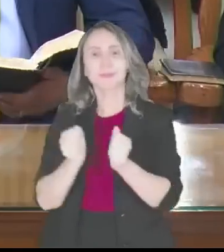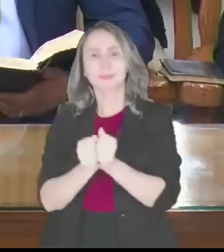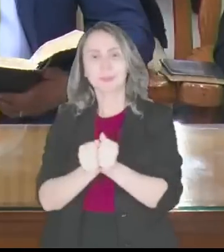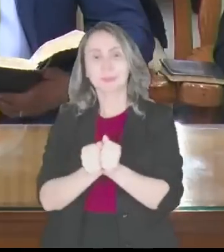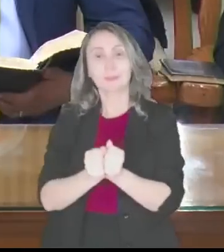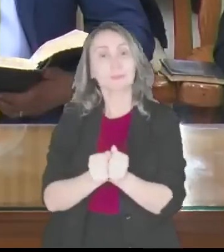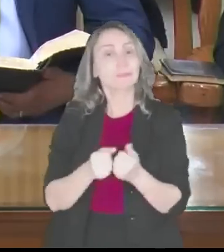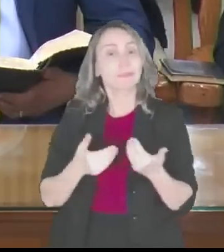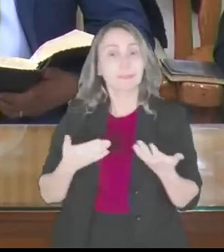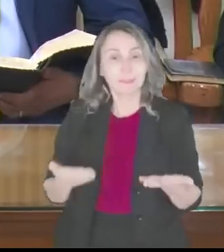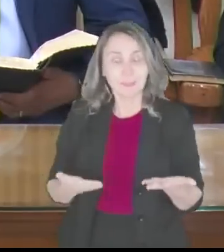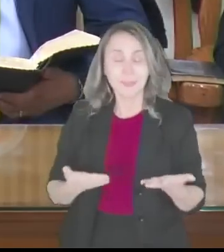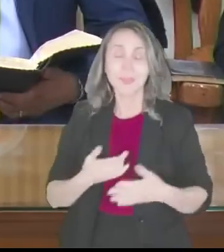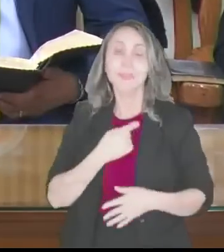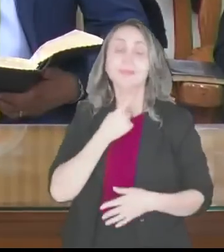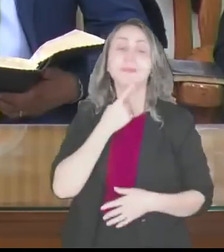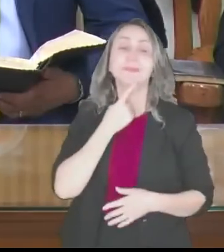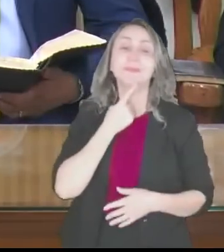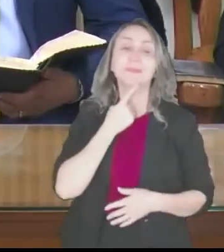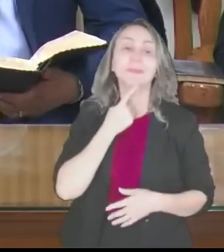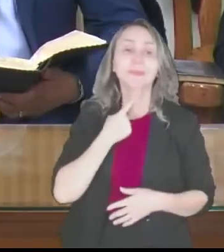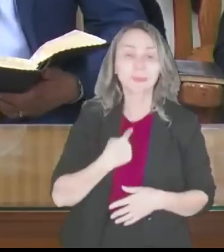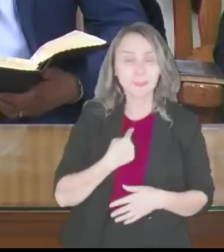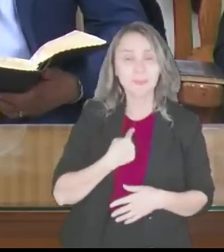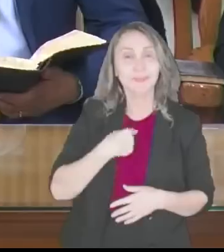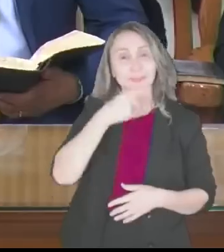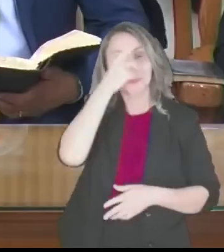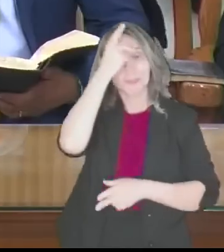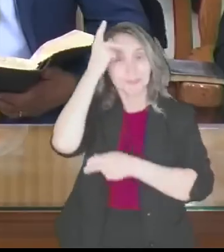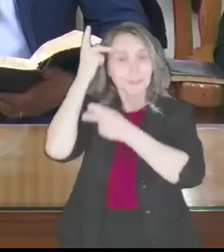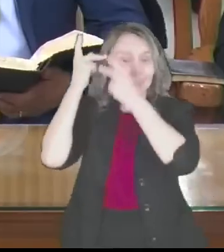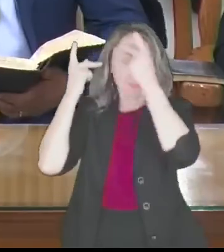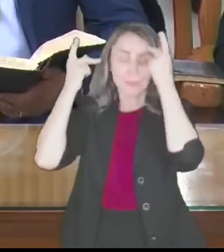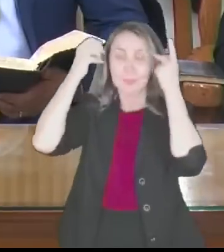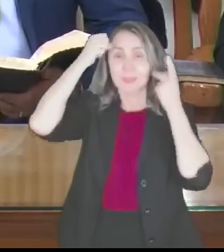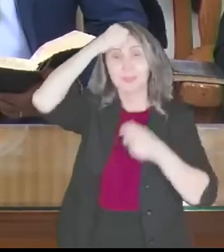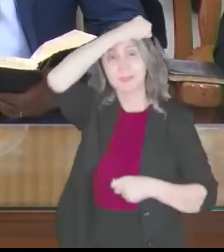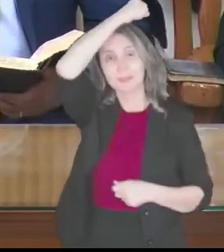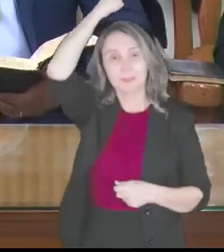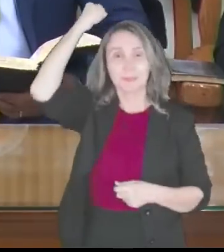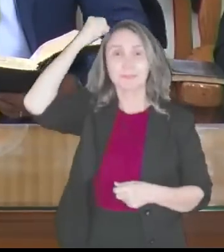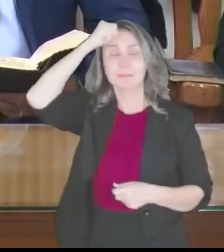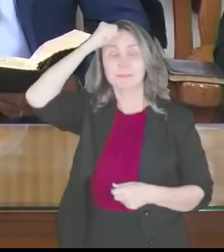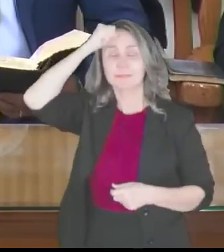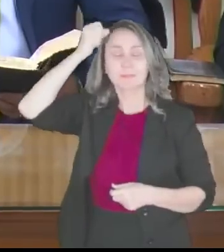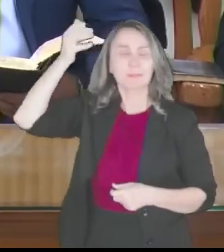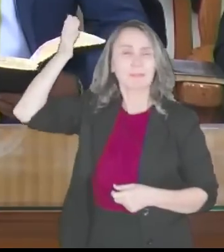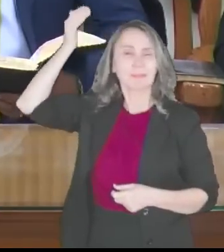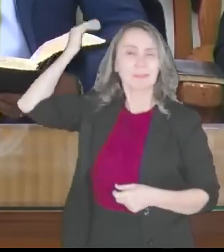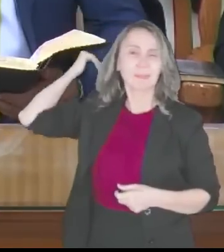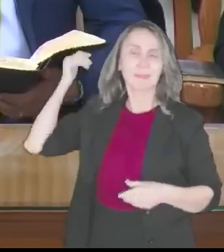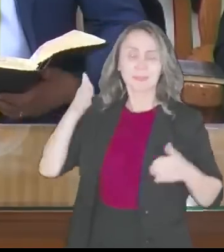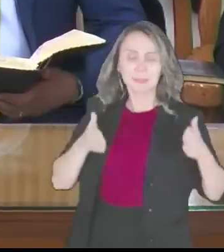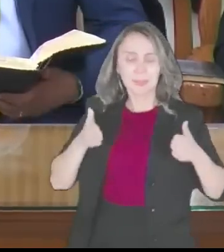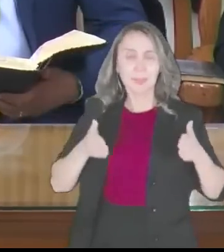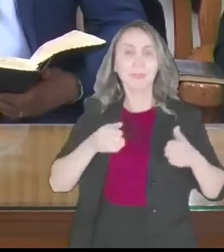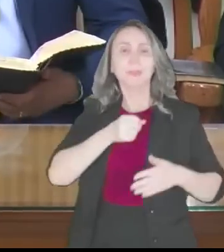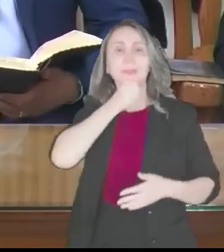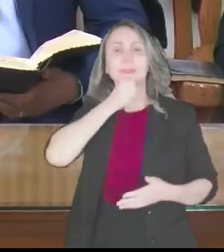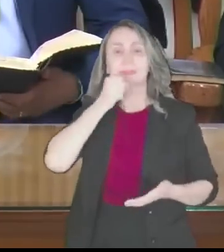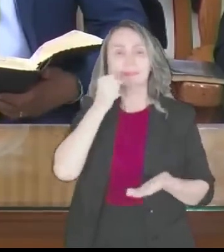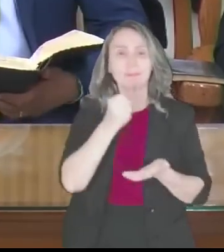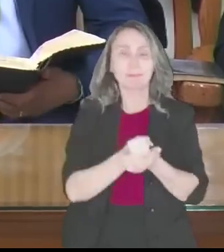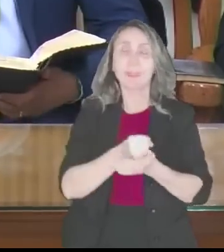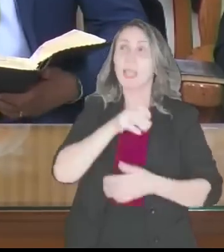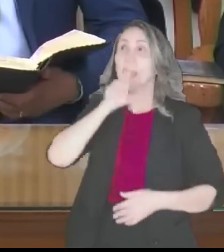um desejo dos santos do Antigo Testamento que Deus descesse, que Deus se